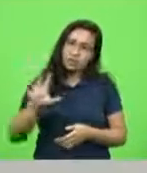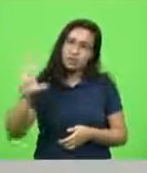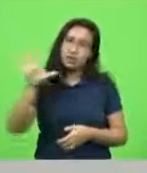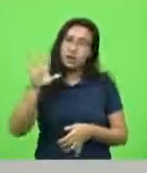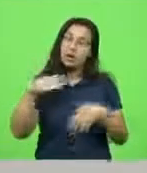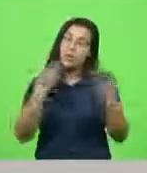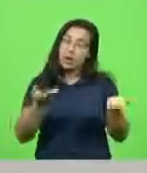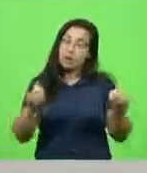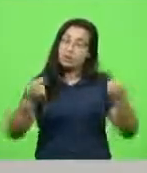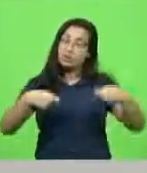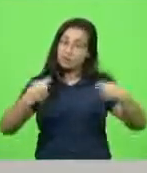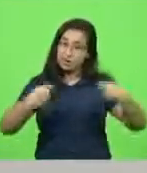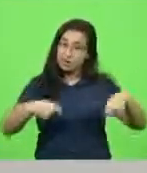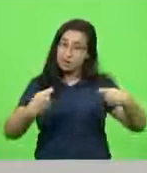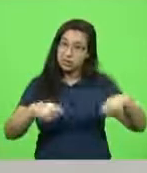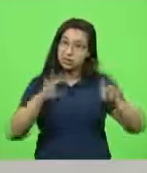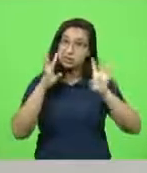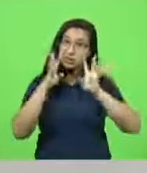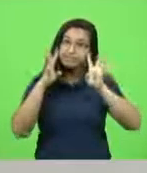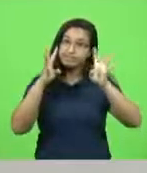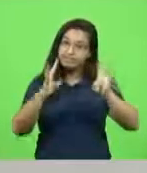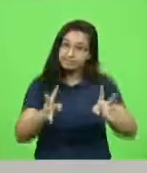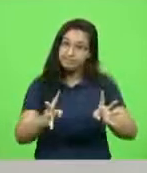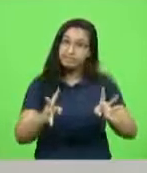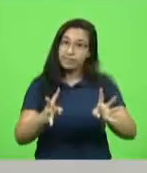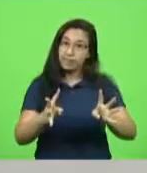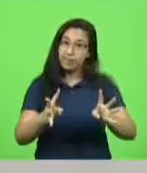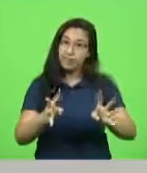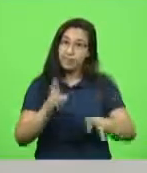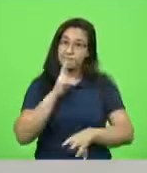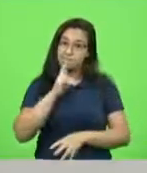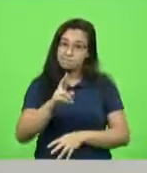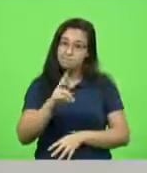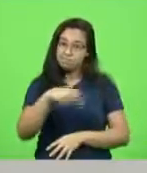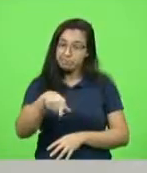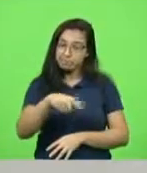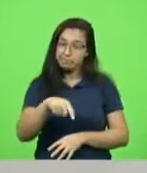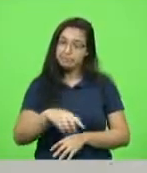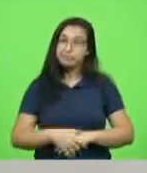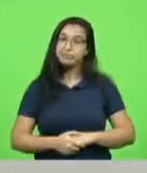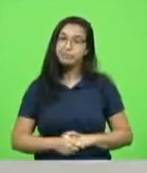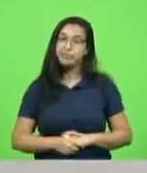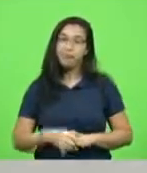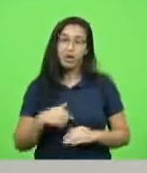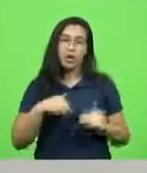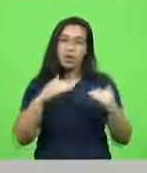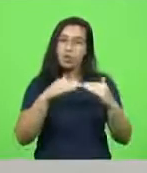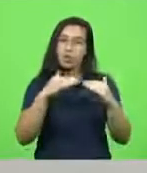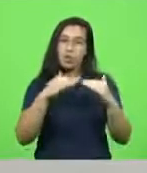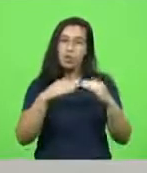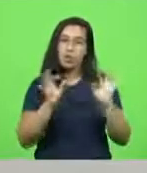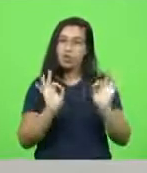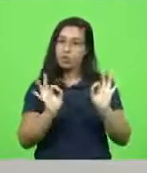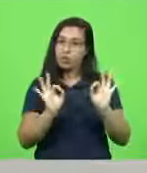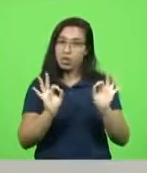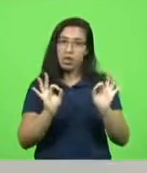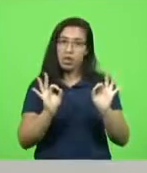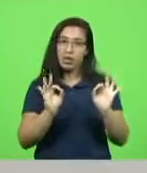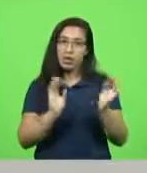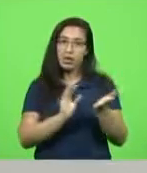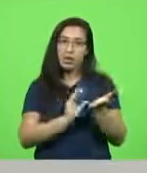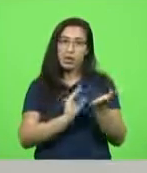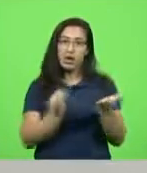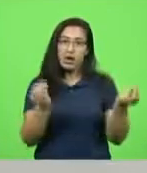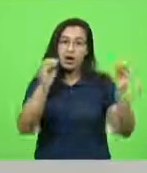tem que dar a devida a resposta então também não concordo em aplicar recursos